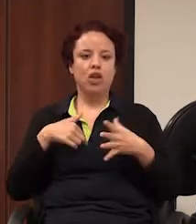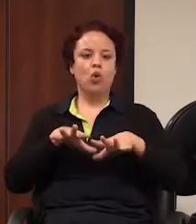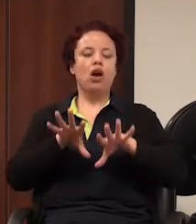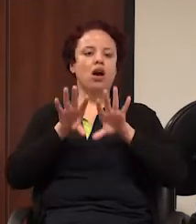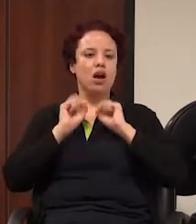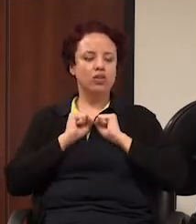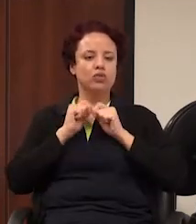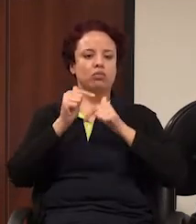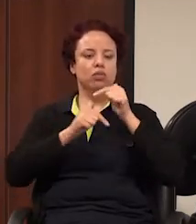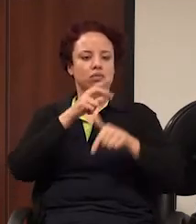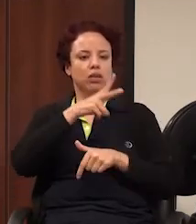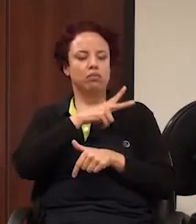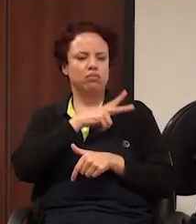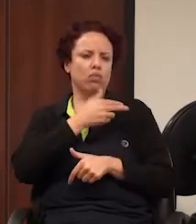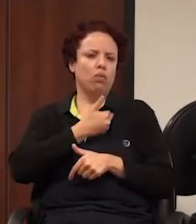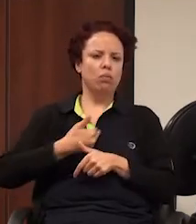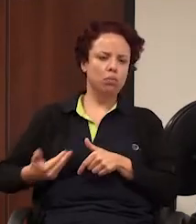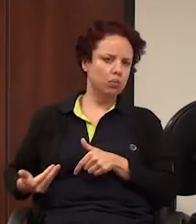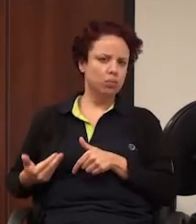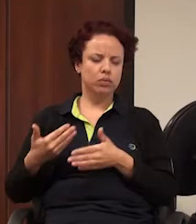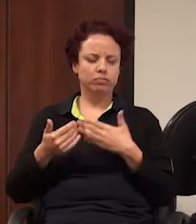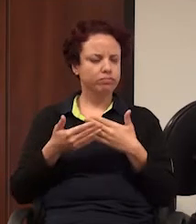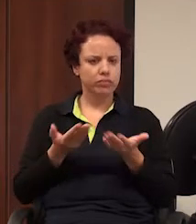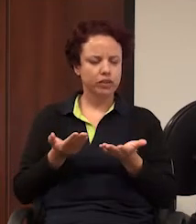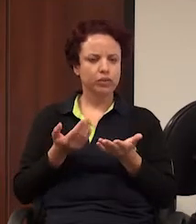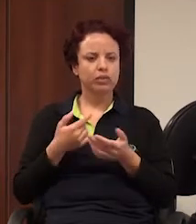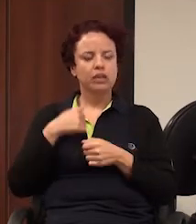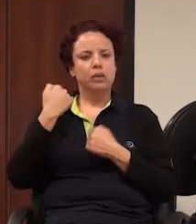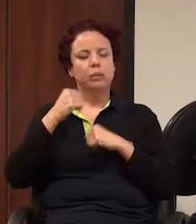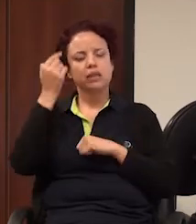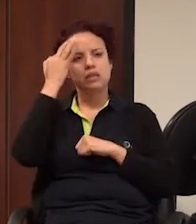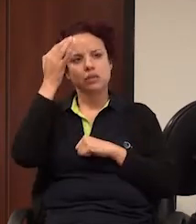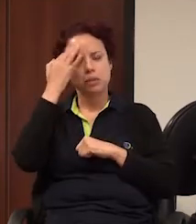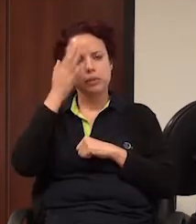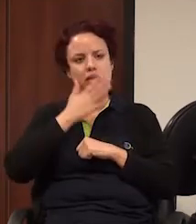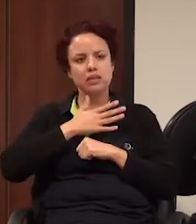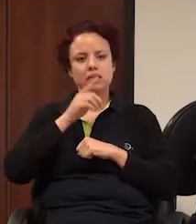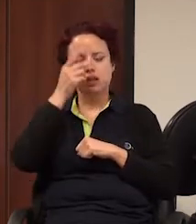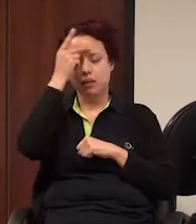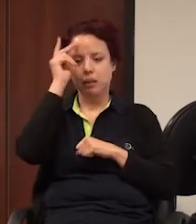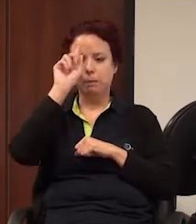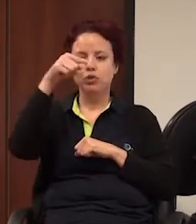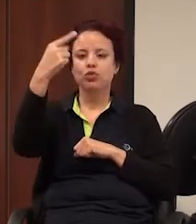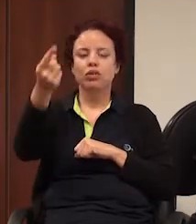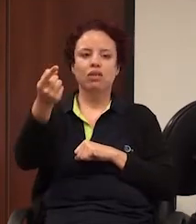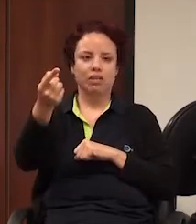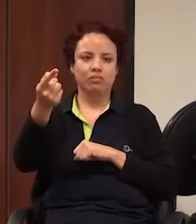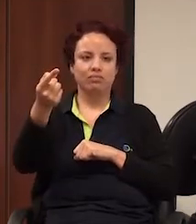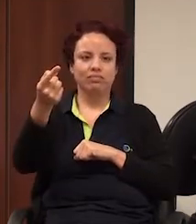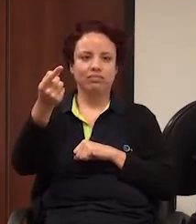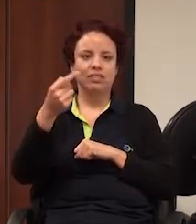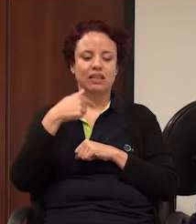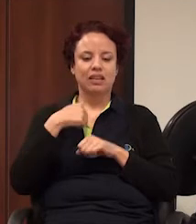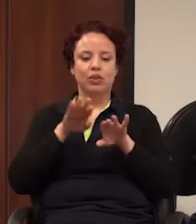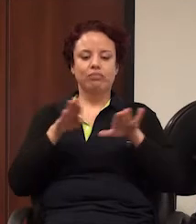função privada com natureza pública, eu tenho que pensar um pouco no meu semelhante, no ser humano que está do outro lado